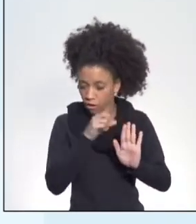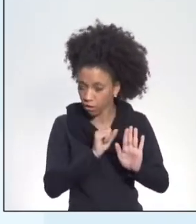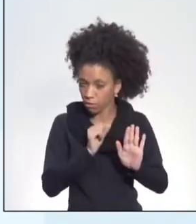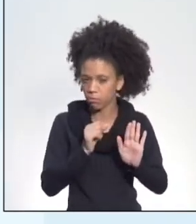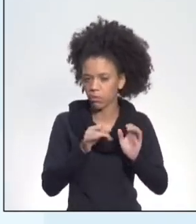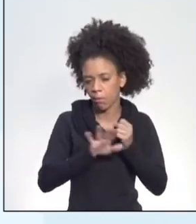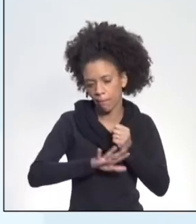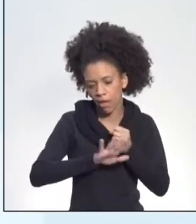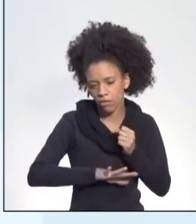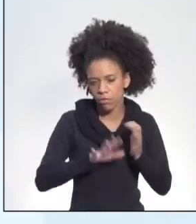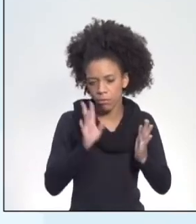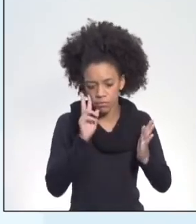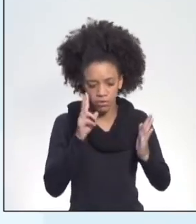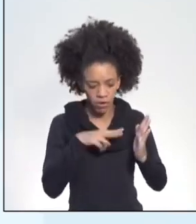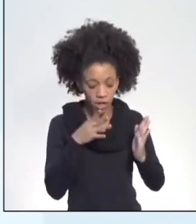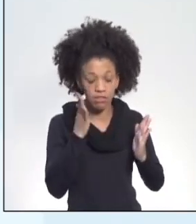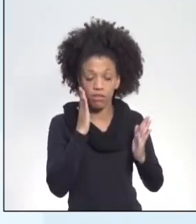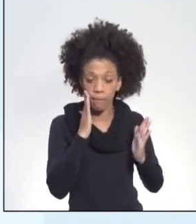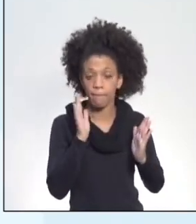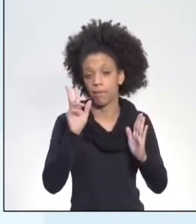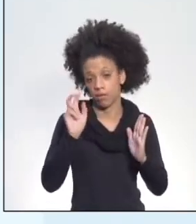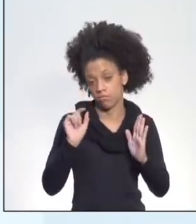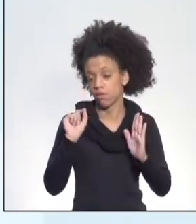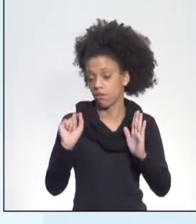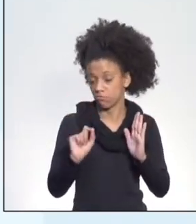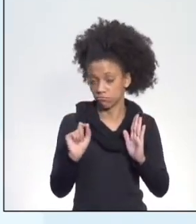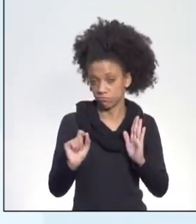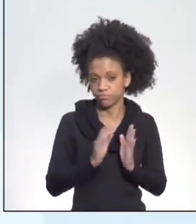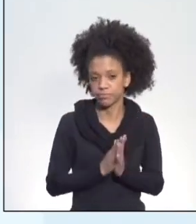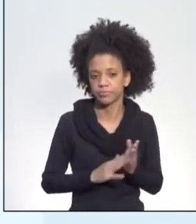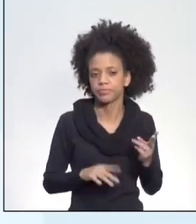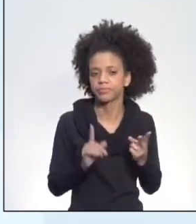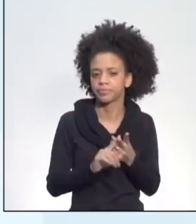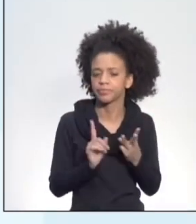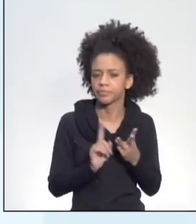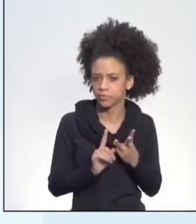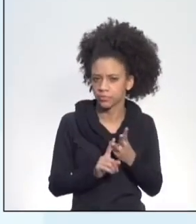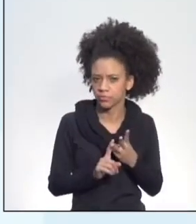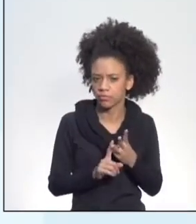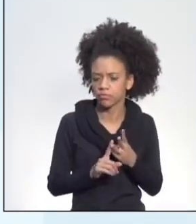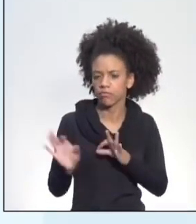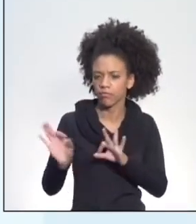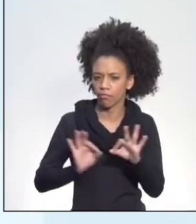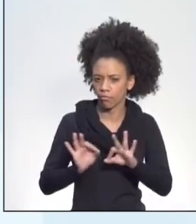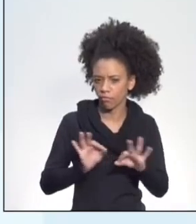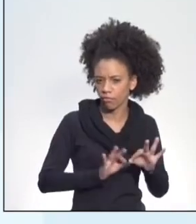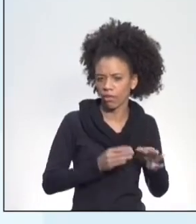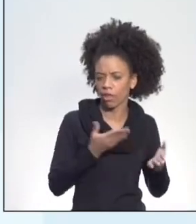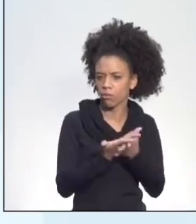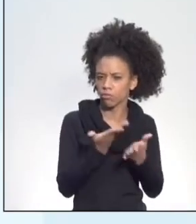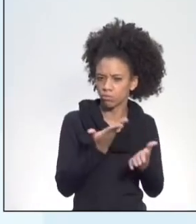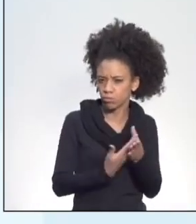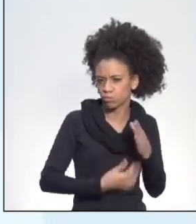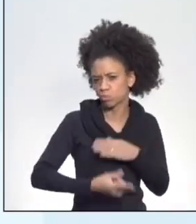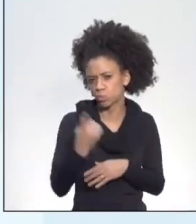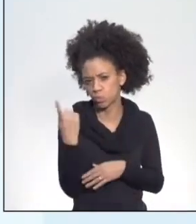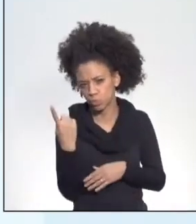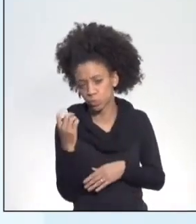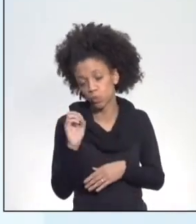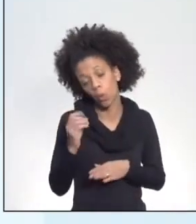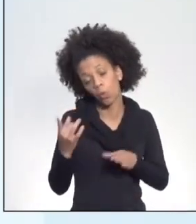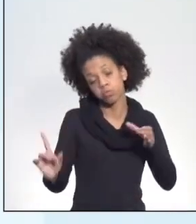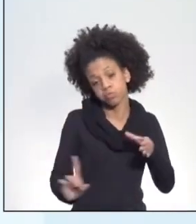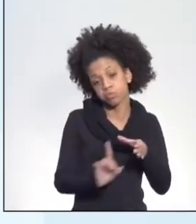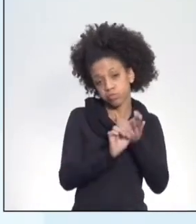para desenvolvimento posterior de um tema. Projeto, instrumento individual, coletivo e ou colaborativo, que possui